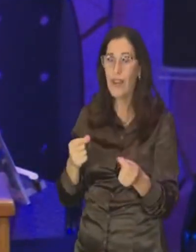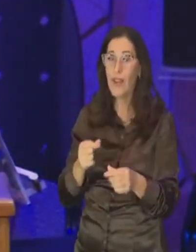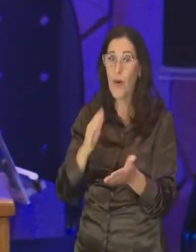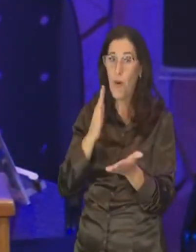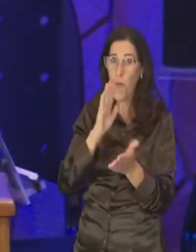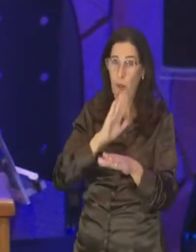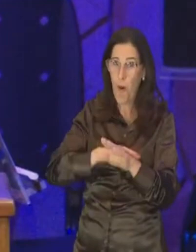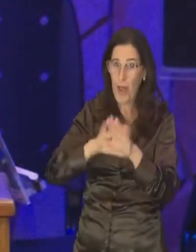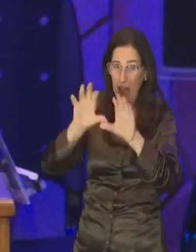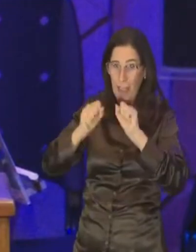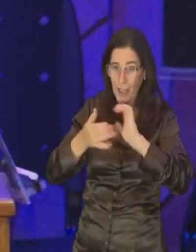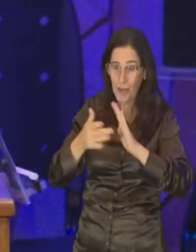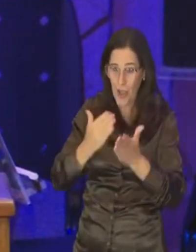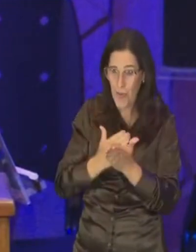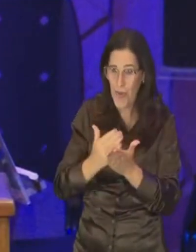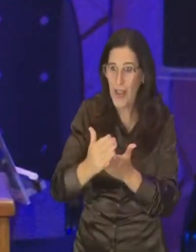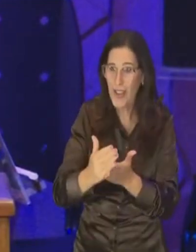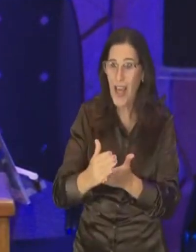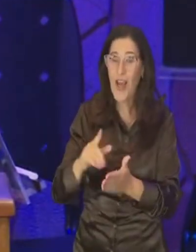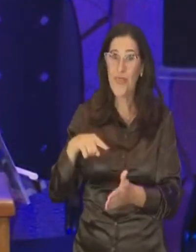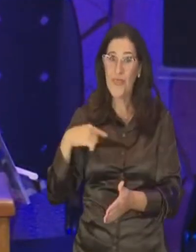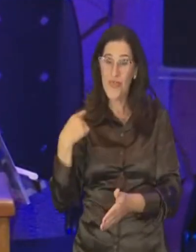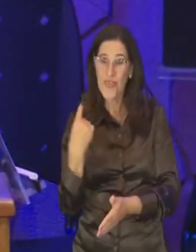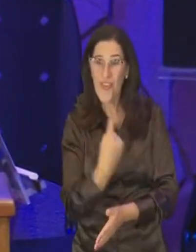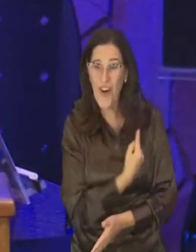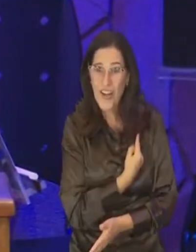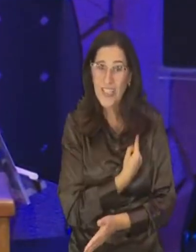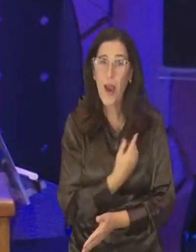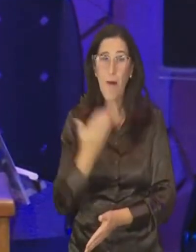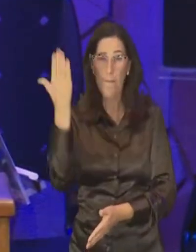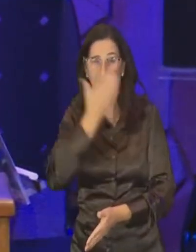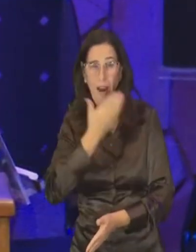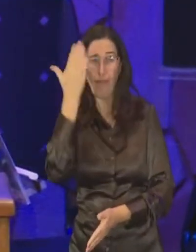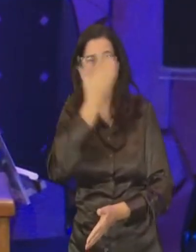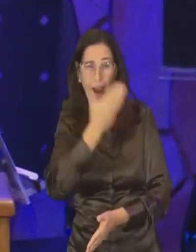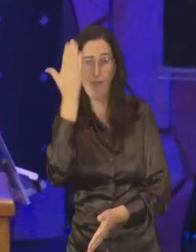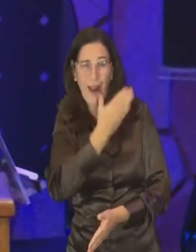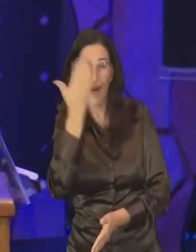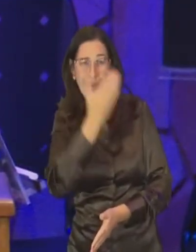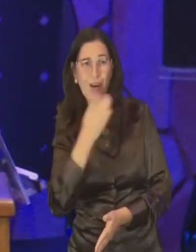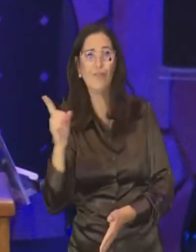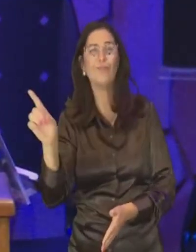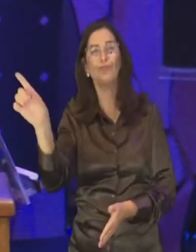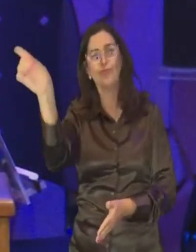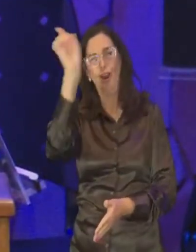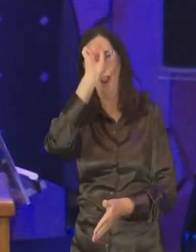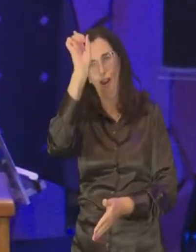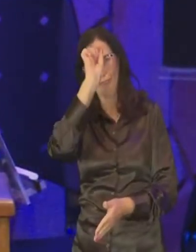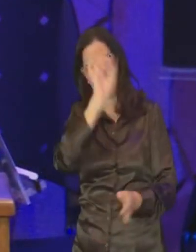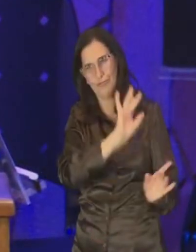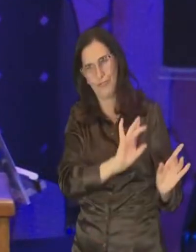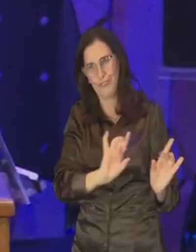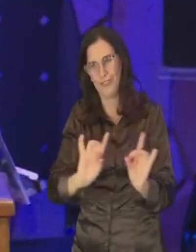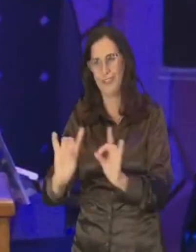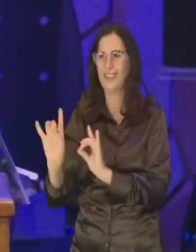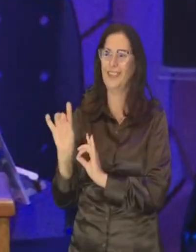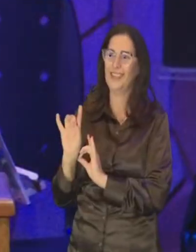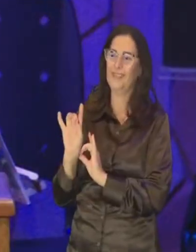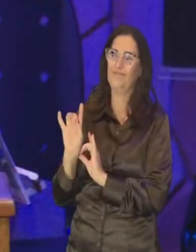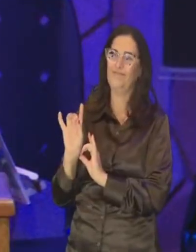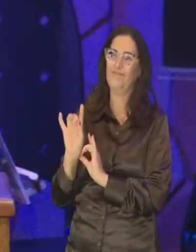momento, meu irmão, minha irmã, nós estamos sendo provados diariamente. E